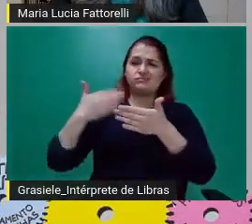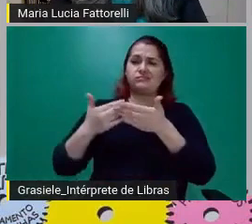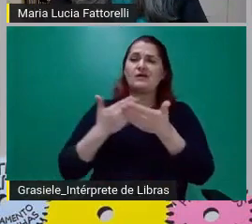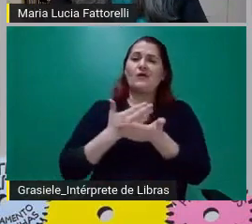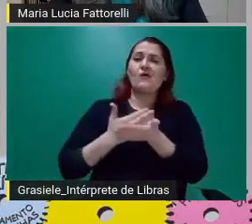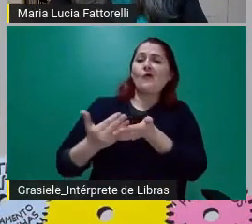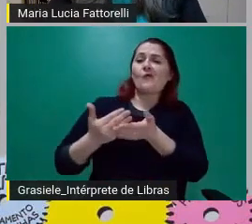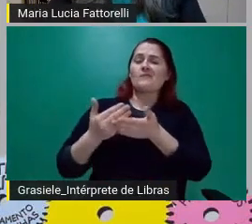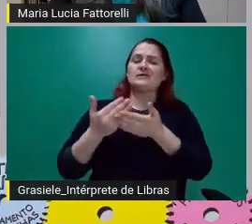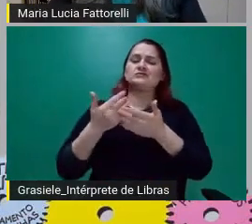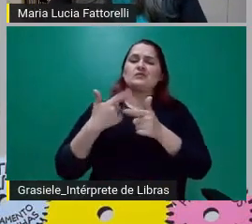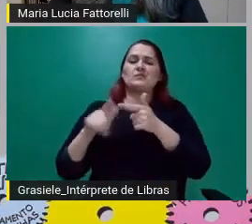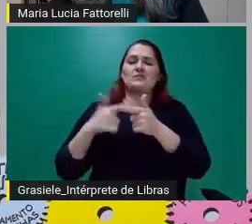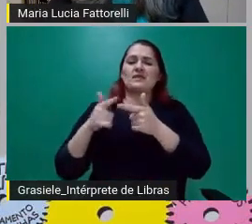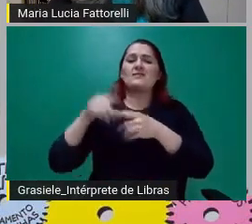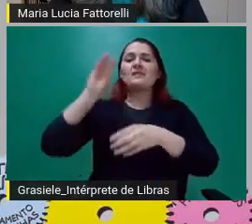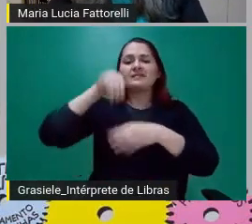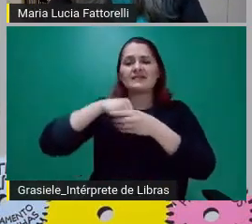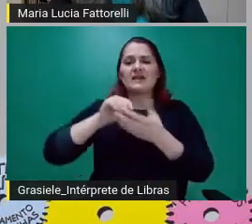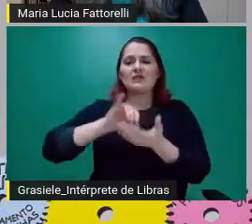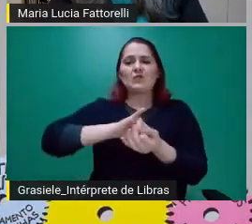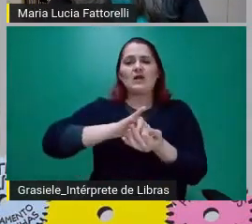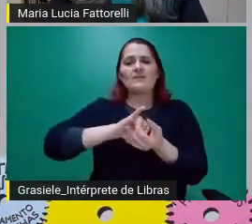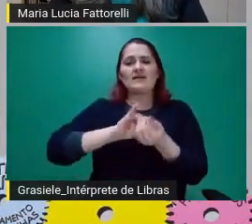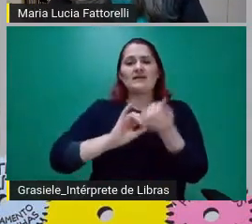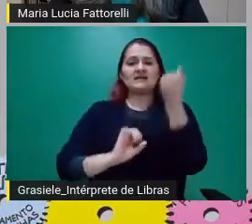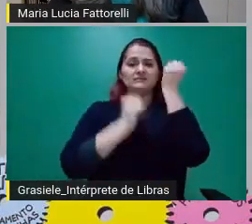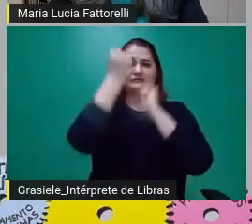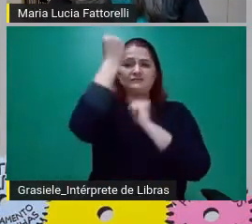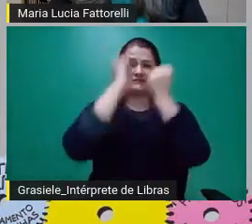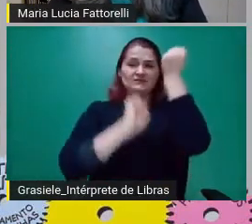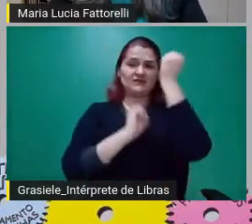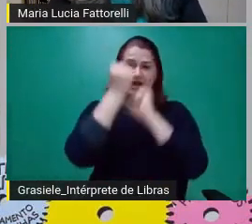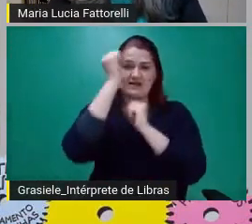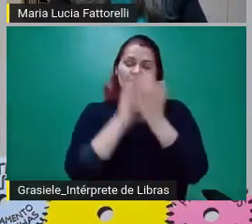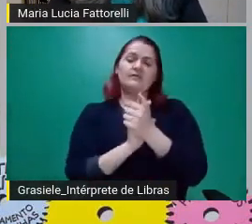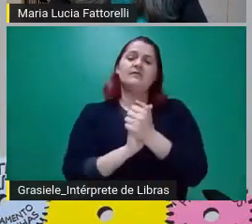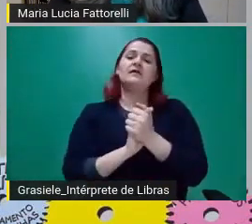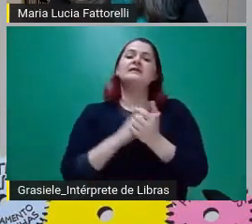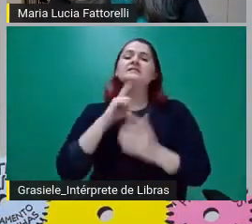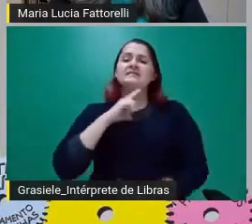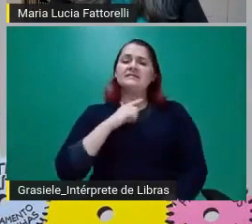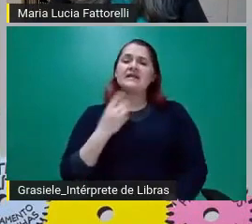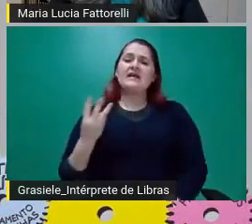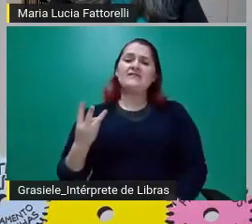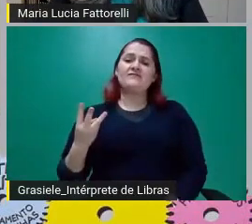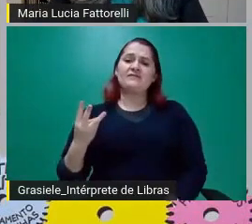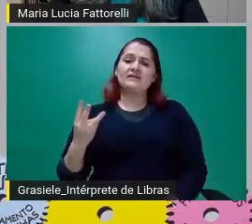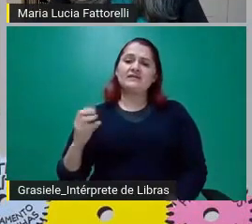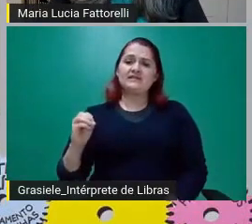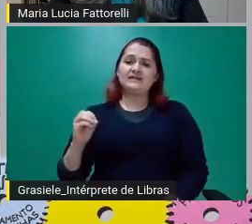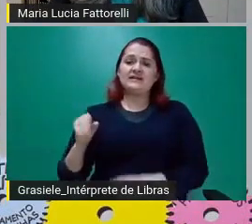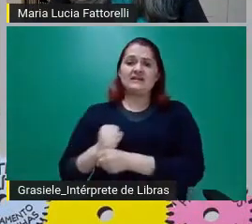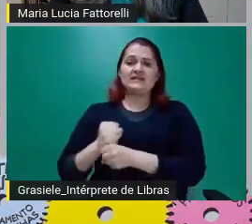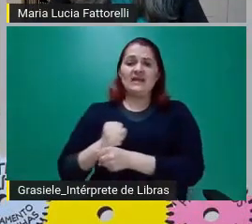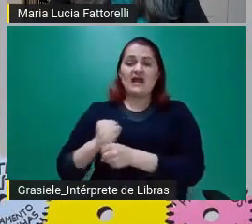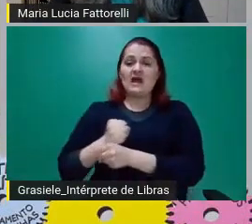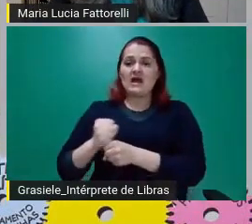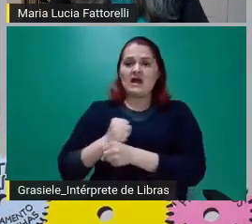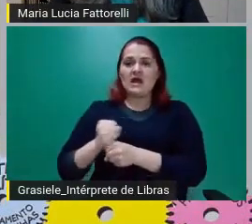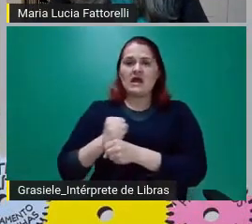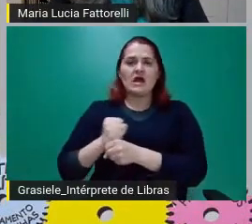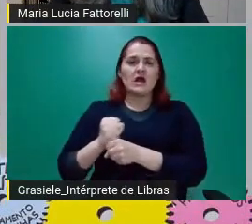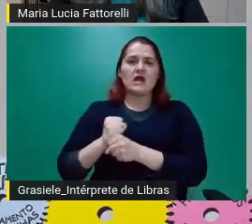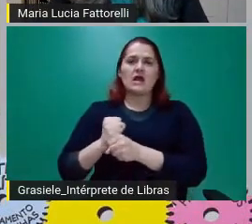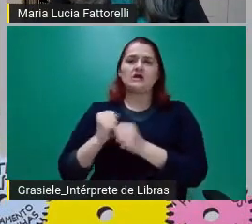os ditos 30 anos de ouro do capitalismo, né, no pós-guerra, no pós-Segunda Guerra Mundial,